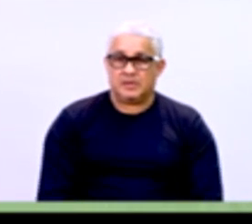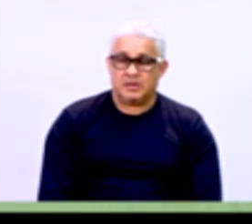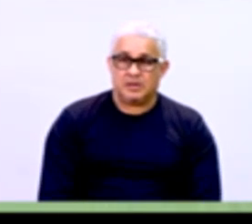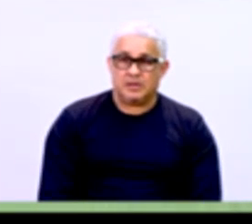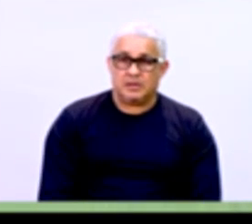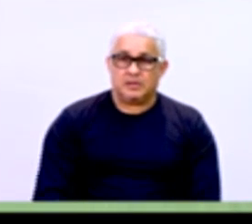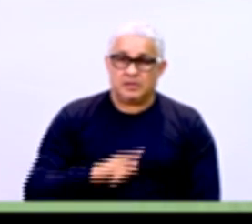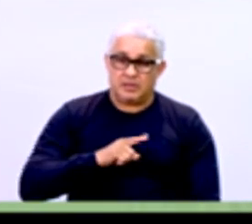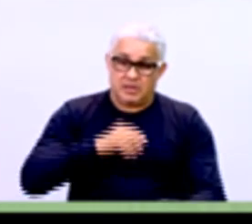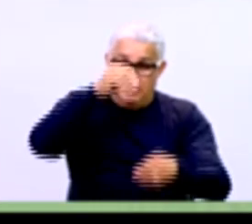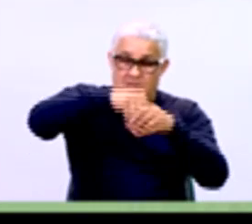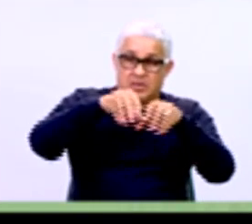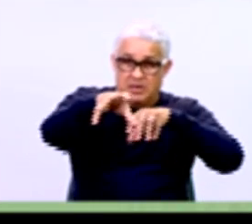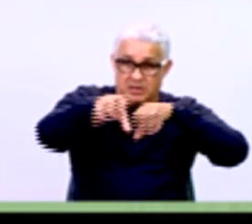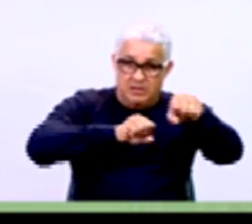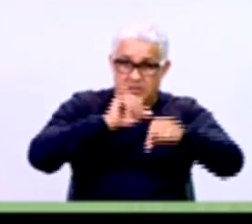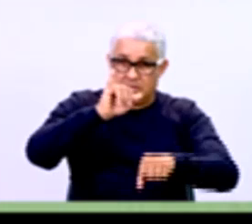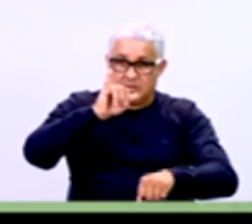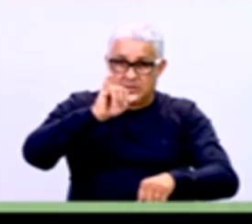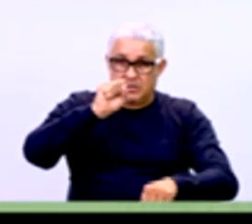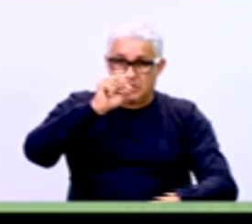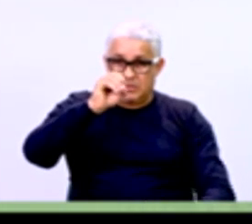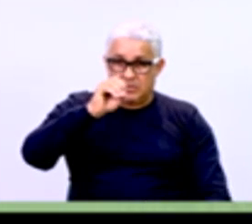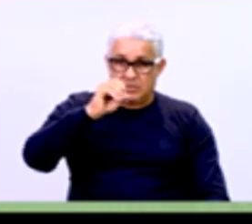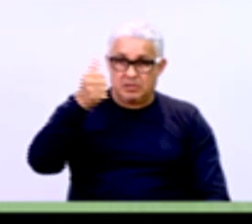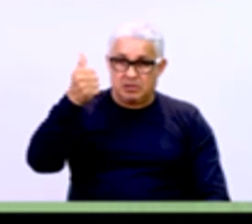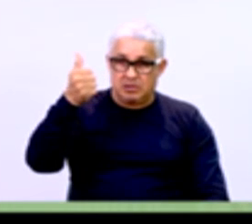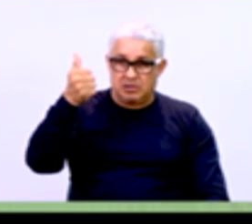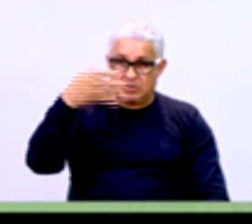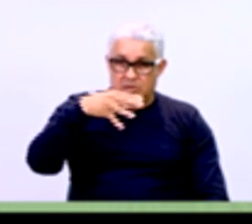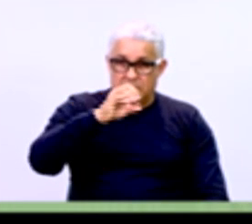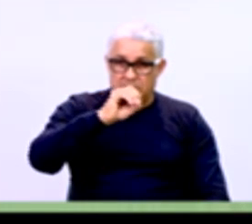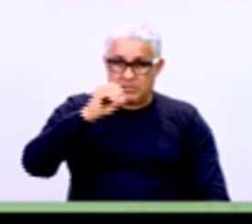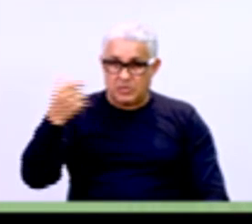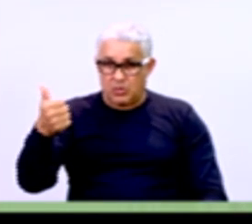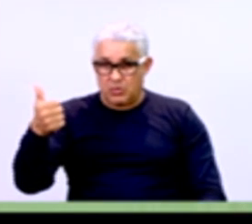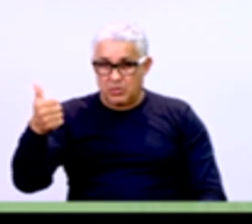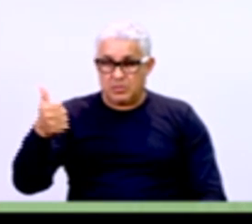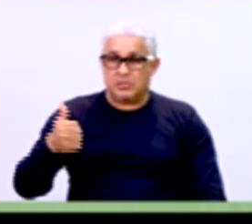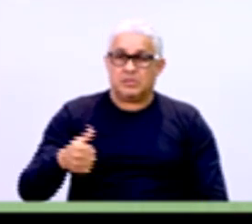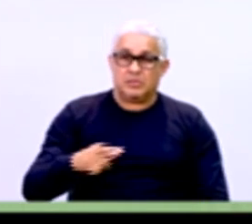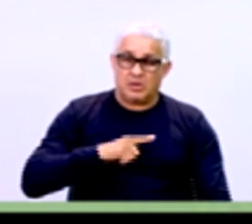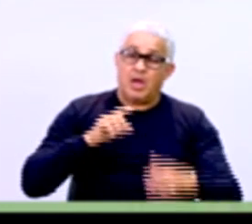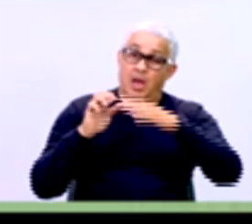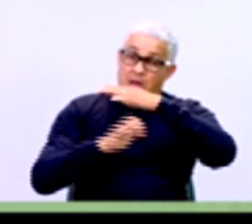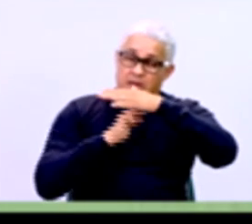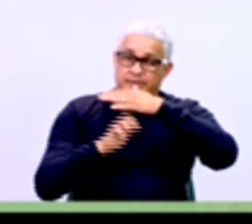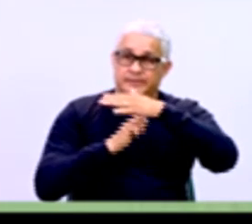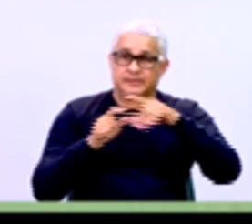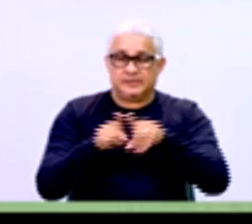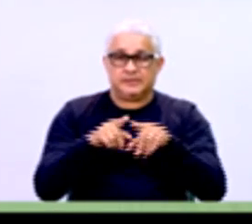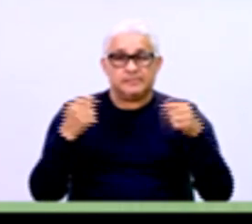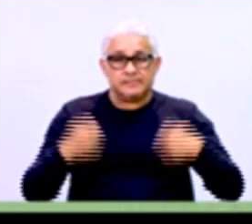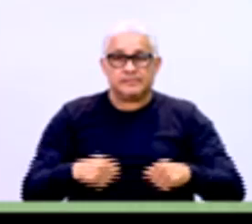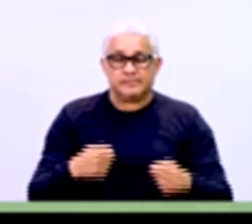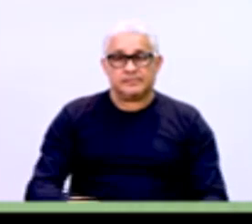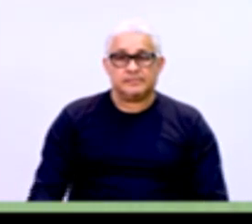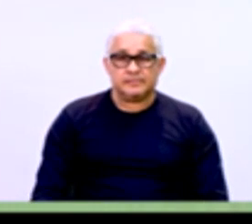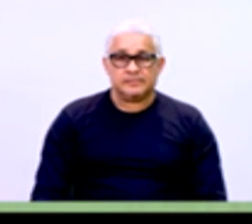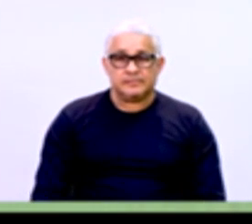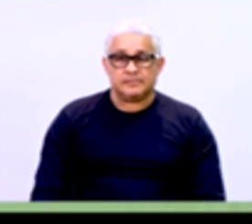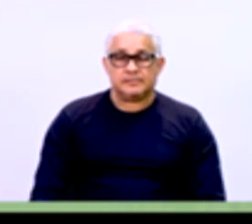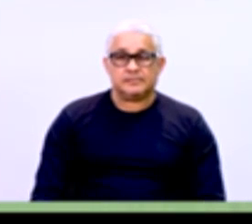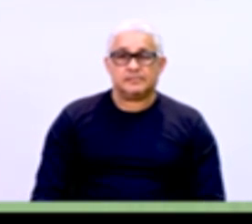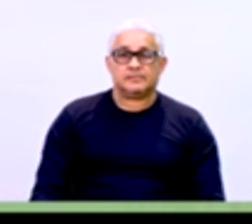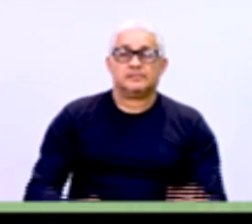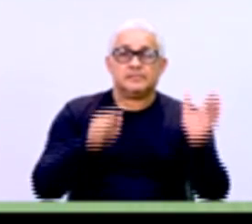instituídos lá no certificado da ISO 14001. Essa nossa empresa, nós devemos ater-se às